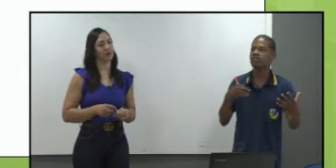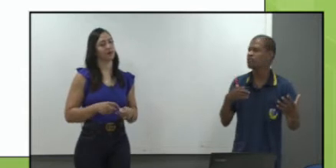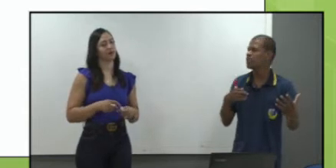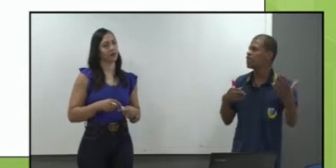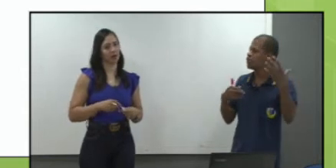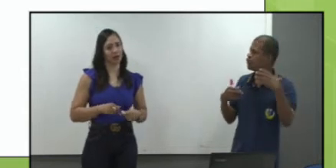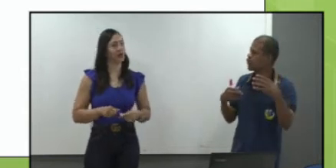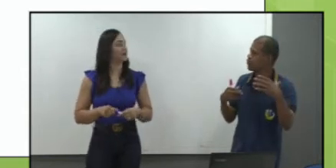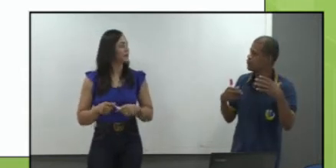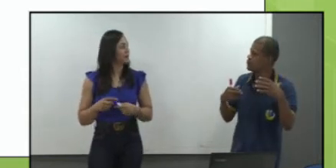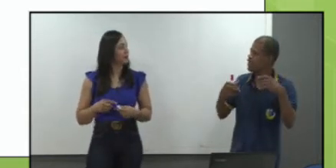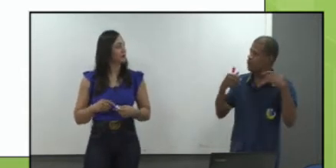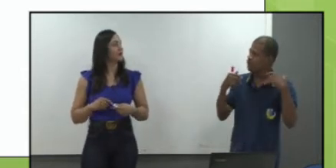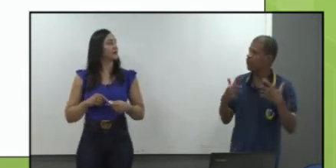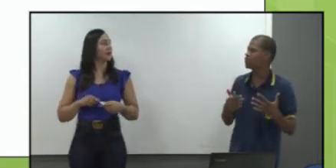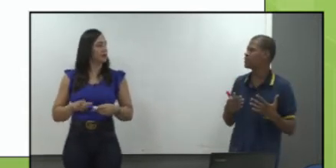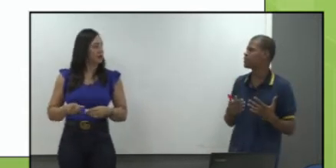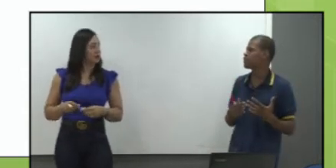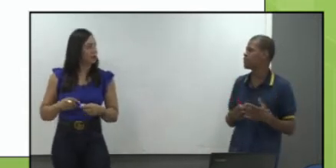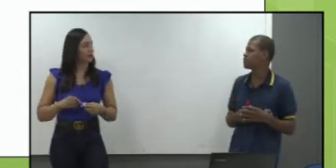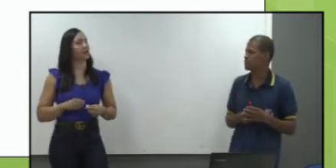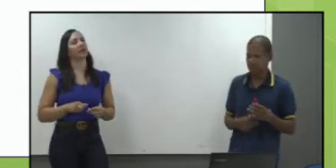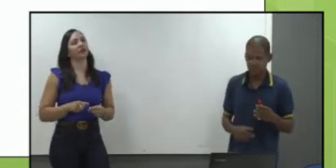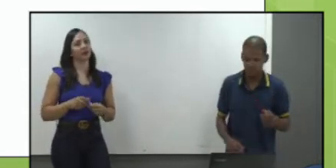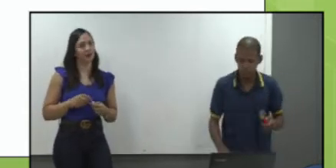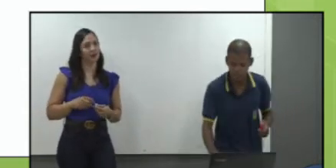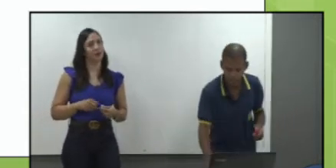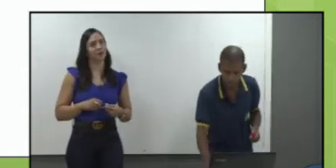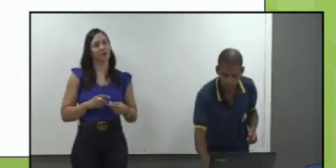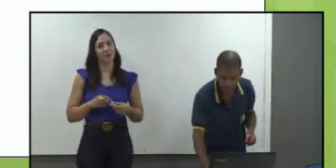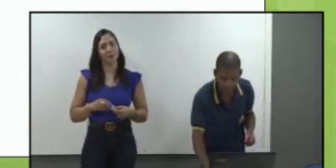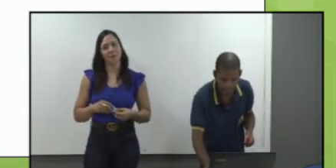expressões, né, isso? E o frevo é forte nesse aspecto.